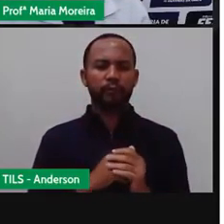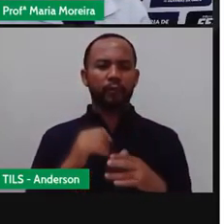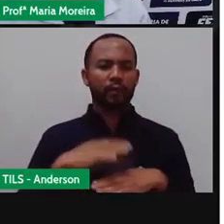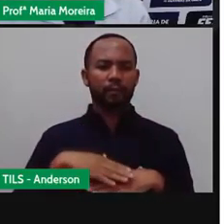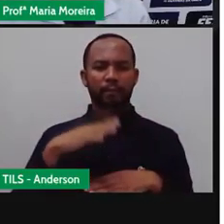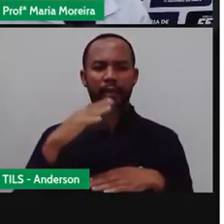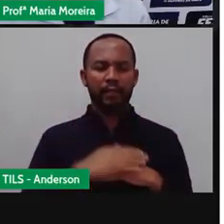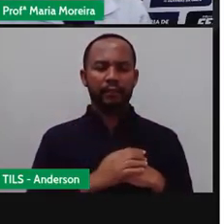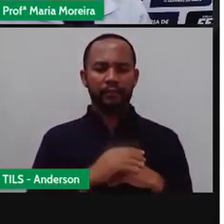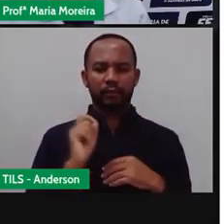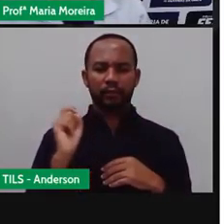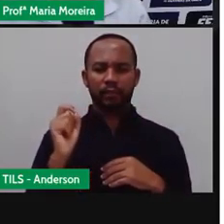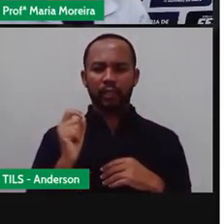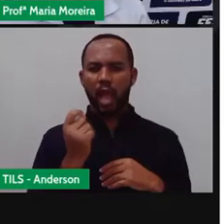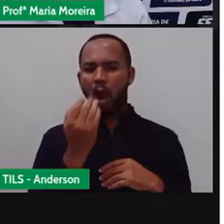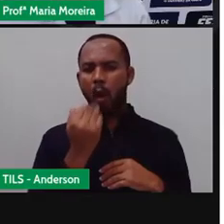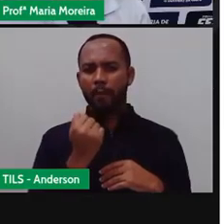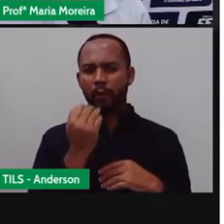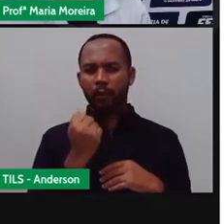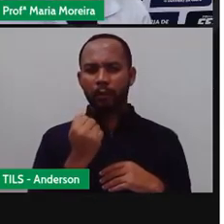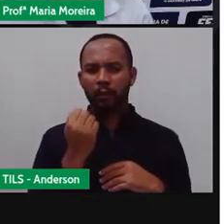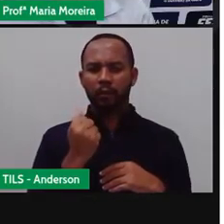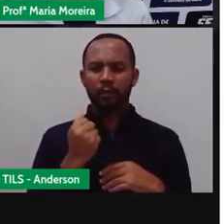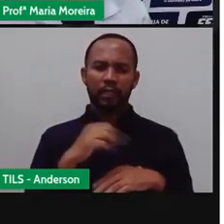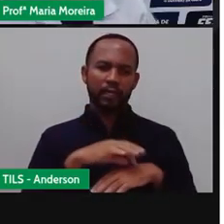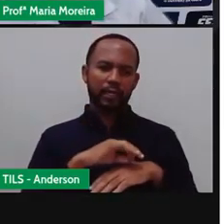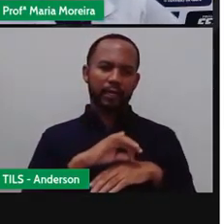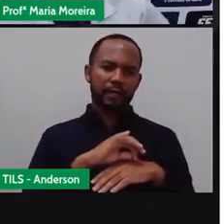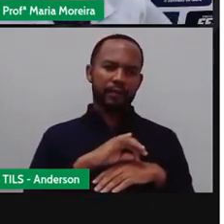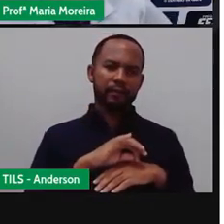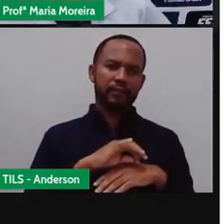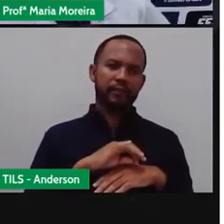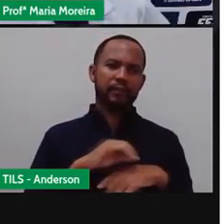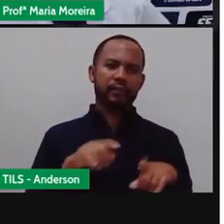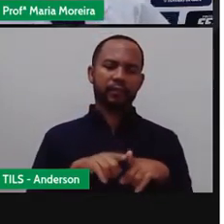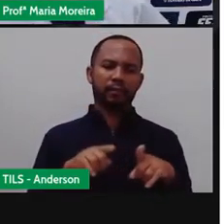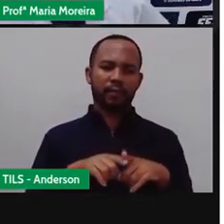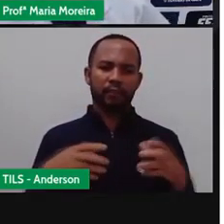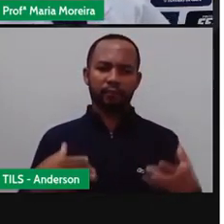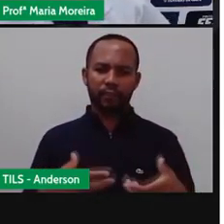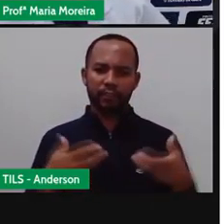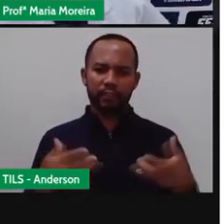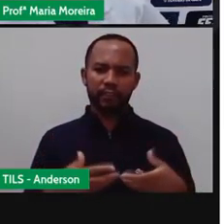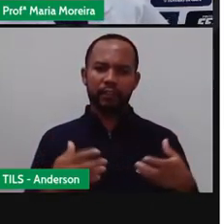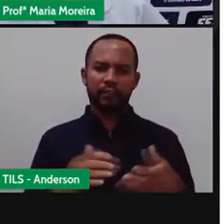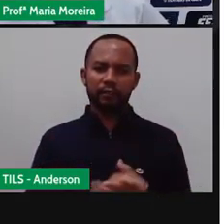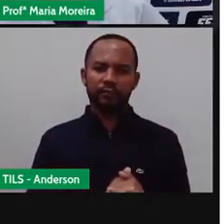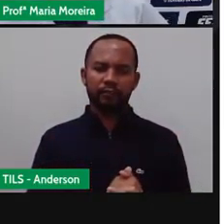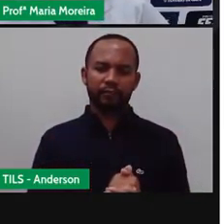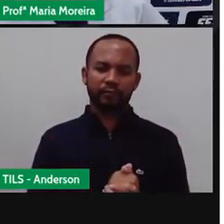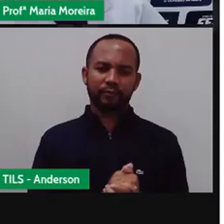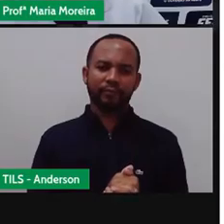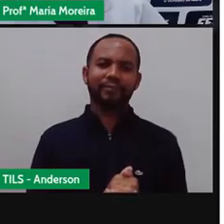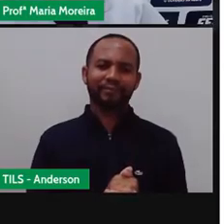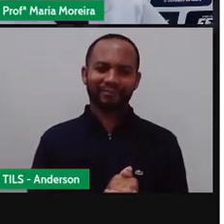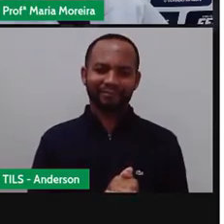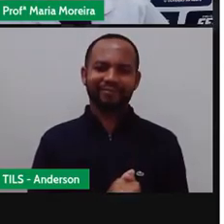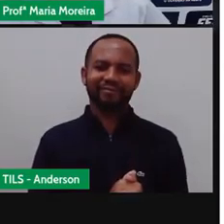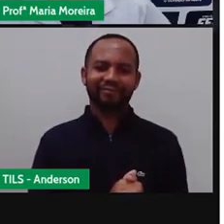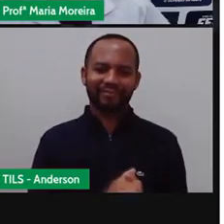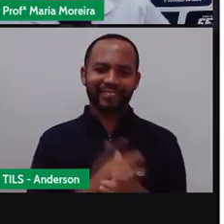das formigas, elas são o quê? Onívoras. Comem carnes e vegetais. Nesse caso aqui, elas têm até um bom gosto. Estão comendo batata frita, ó,